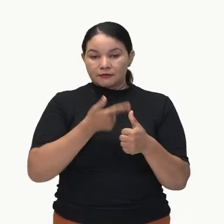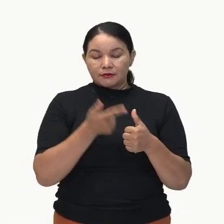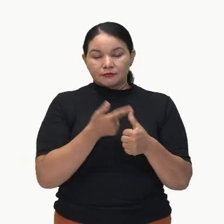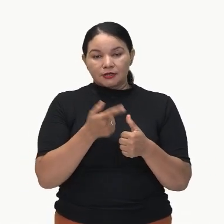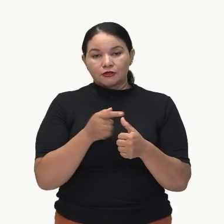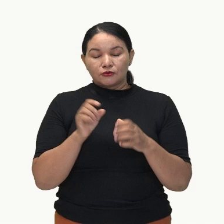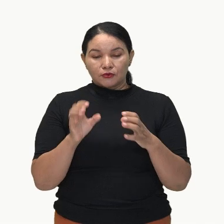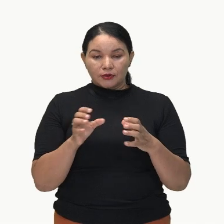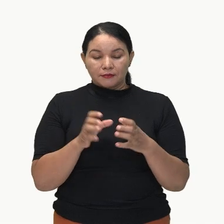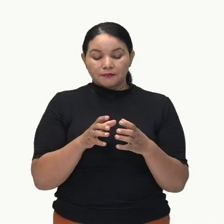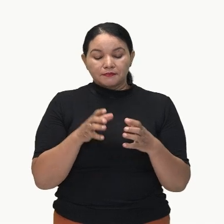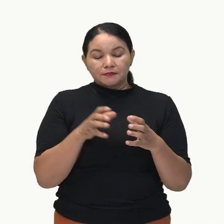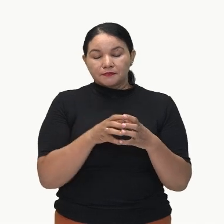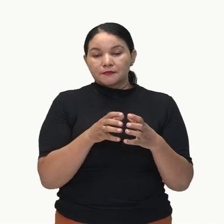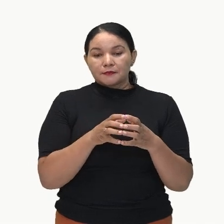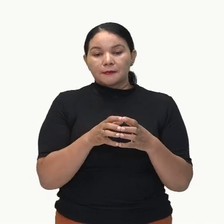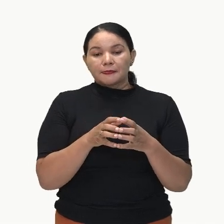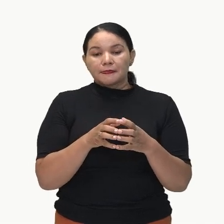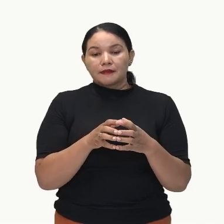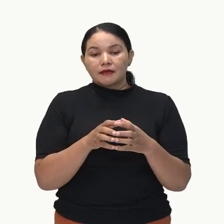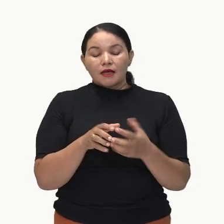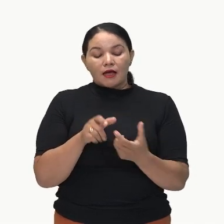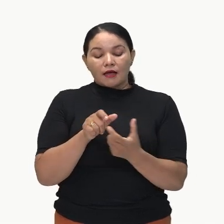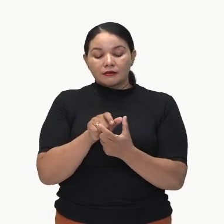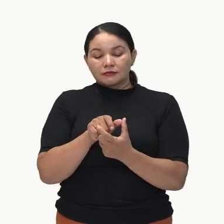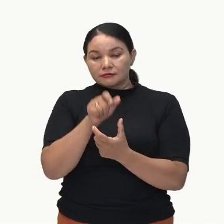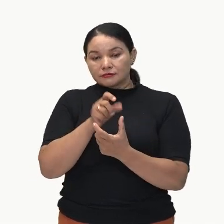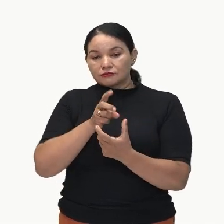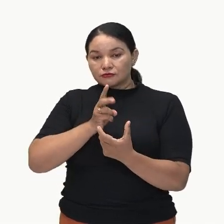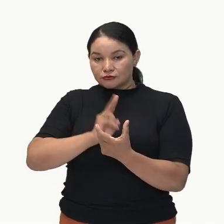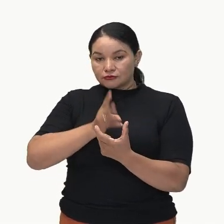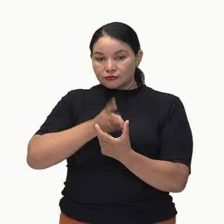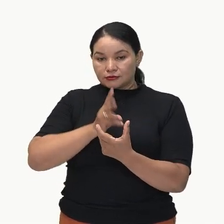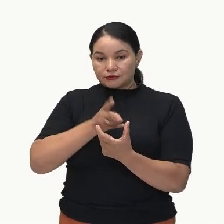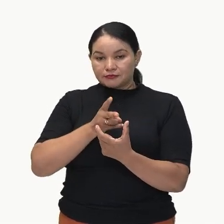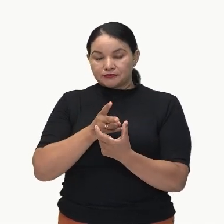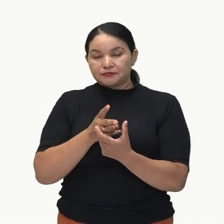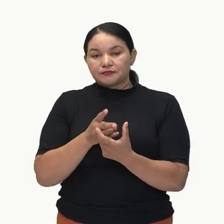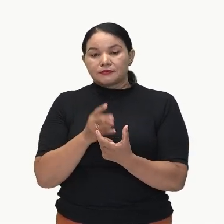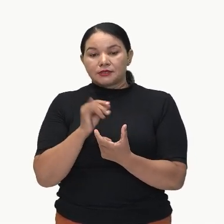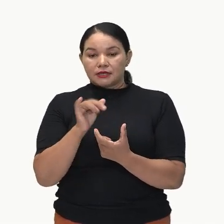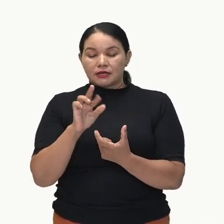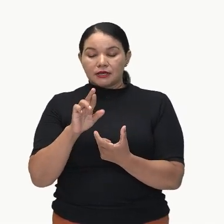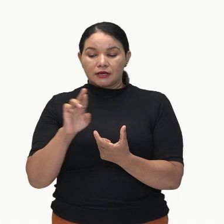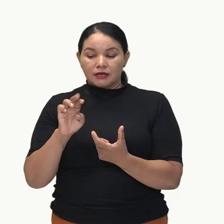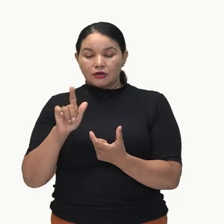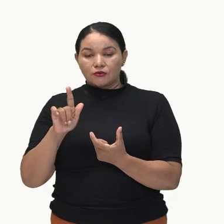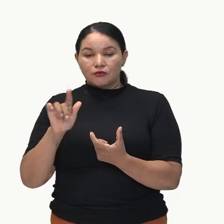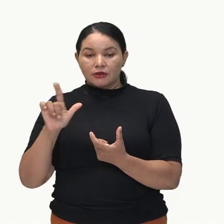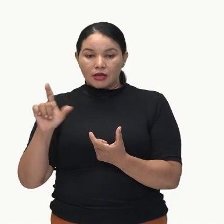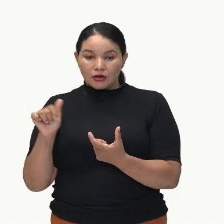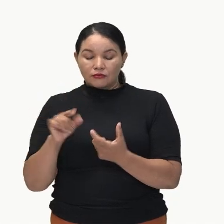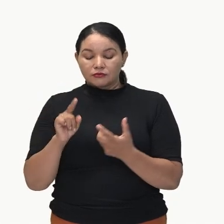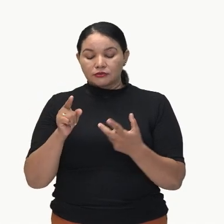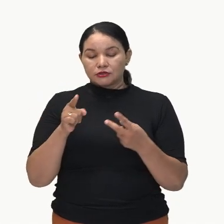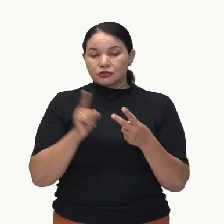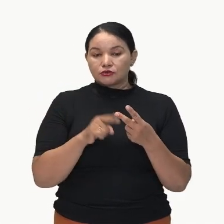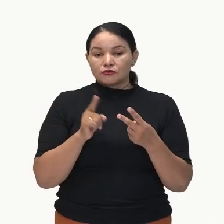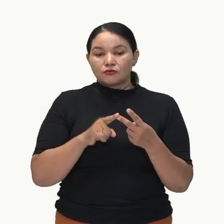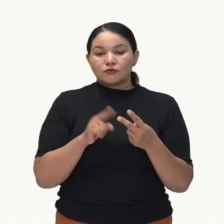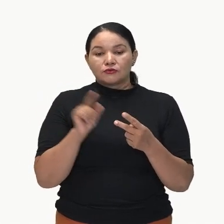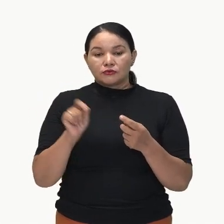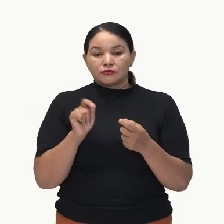verbos com raiz irregular. Segundo, verbos com câmbio de vocal. E terceiro,